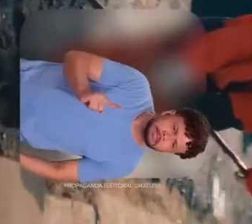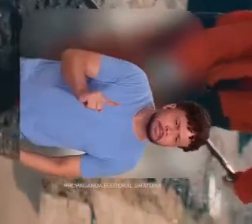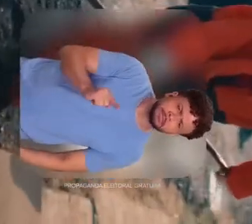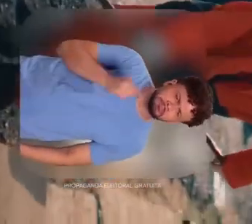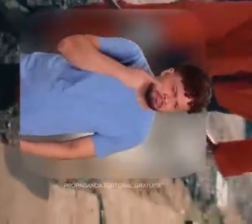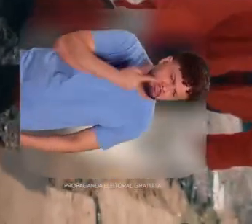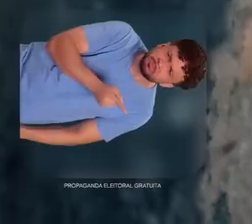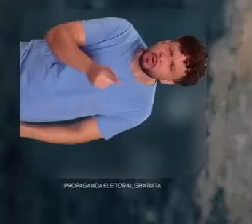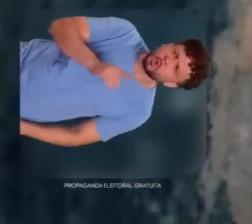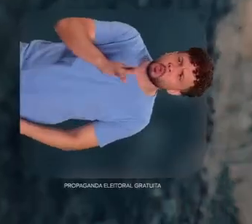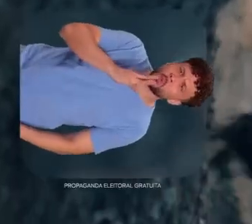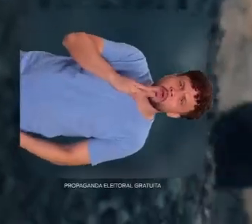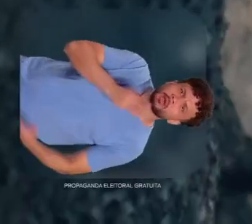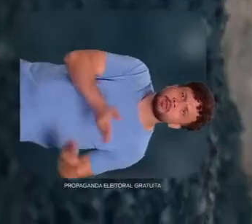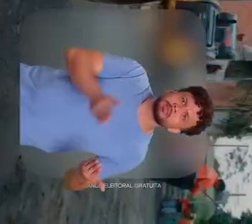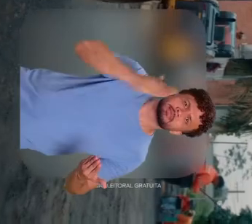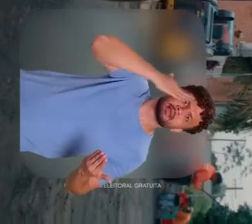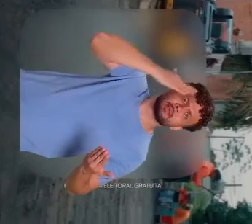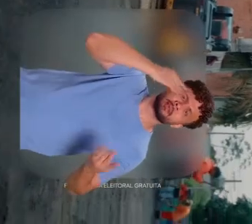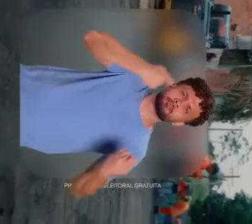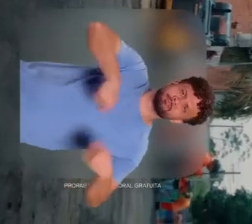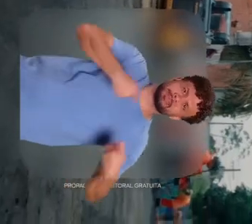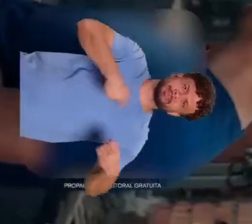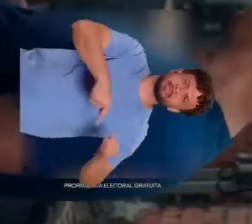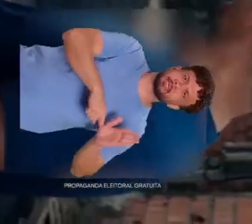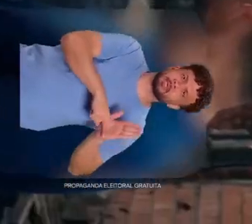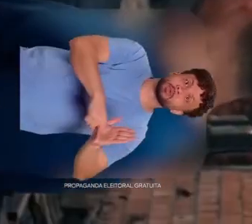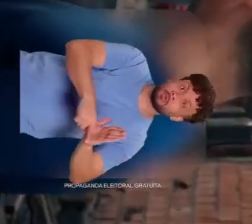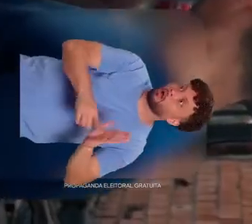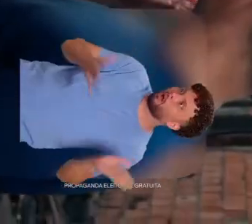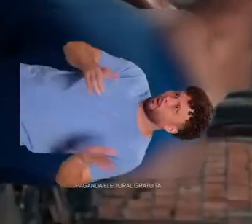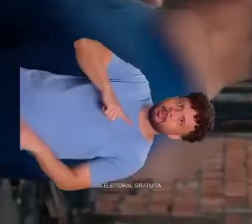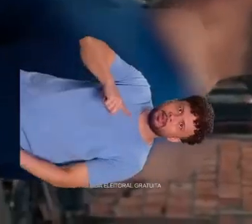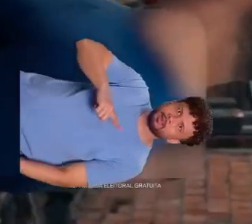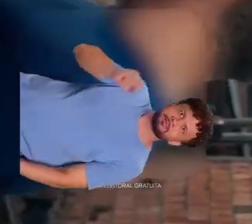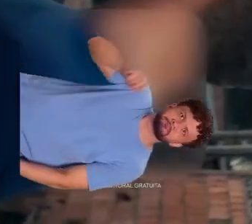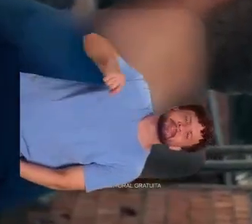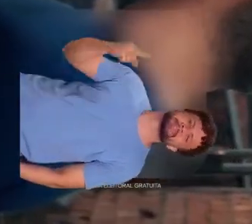para fazer alguma coisa na nossa comunidade. Então agora apareceu.